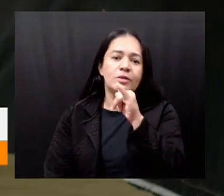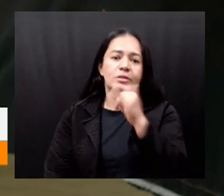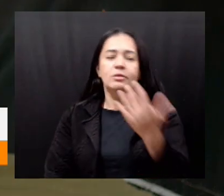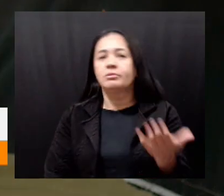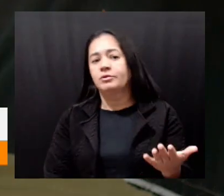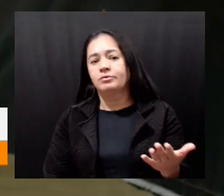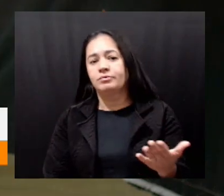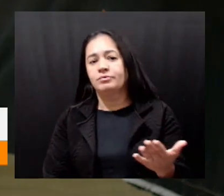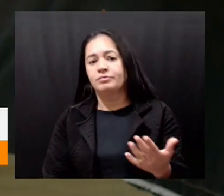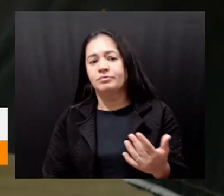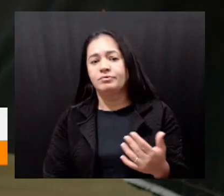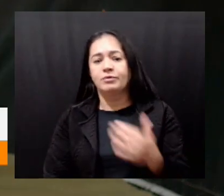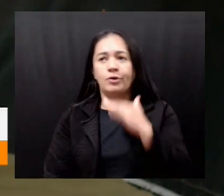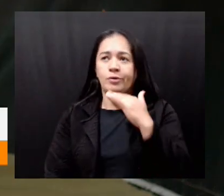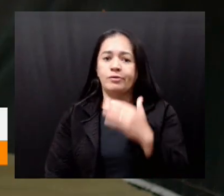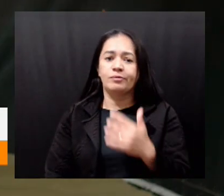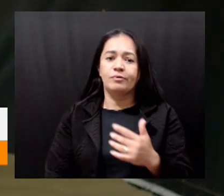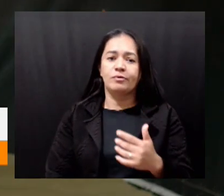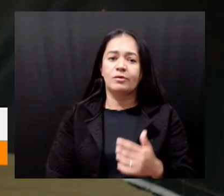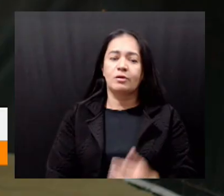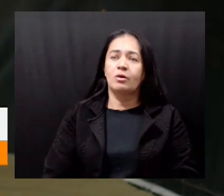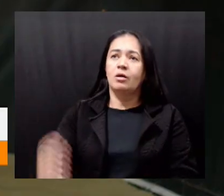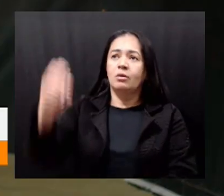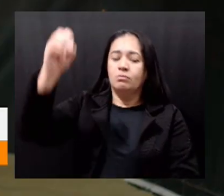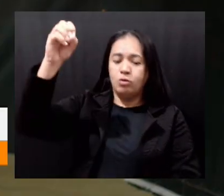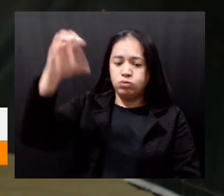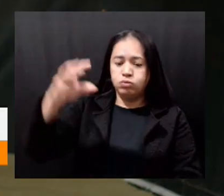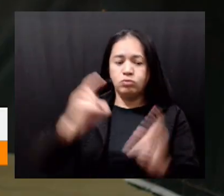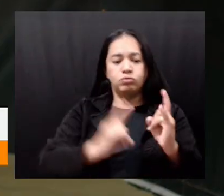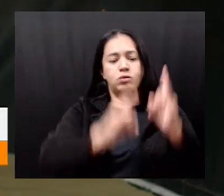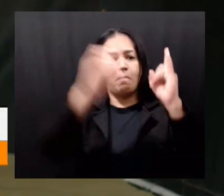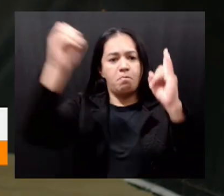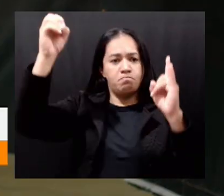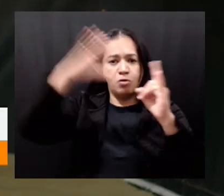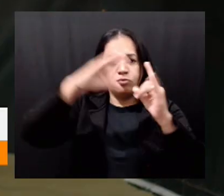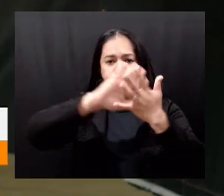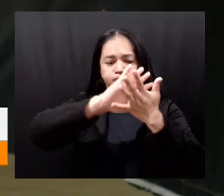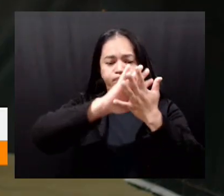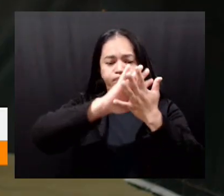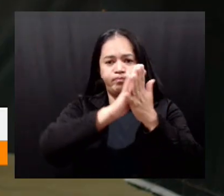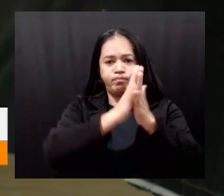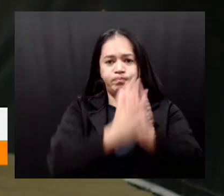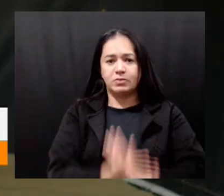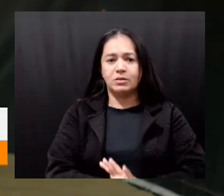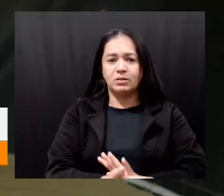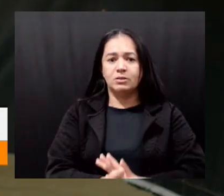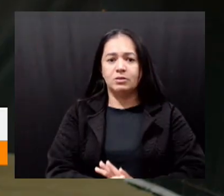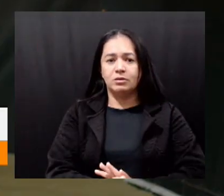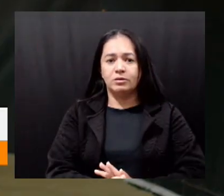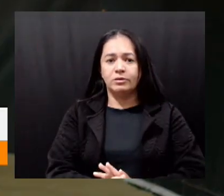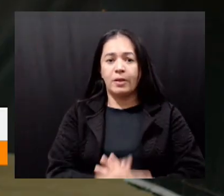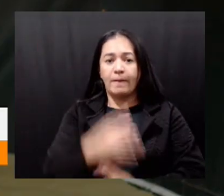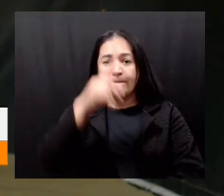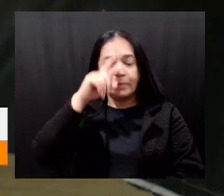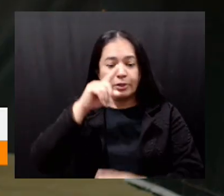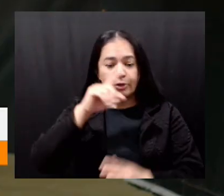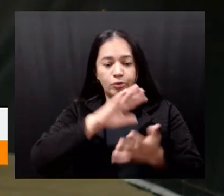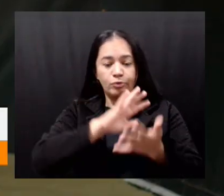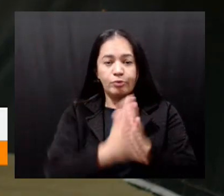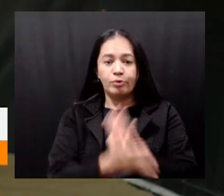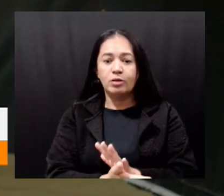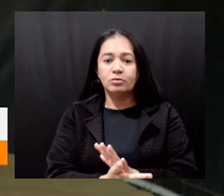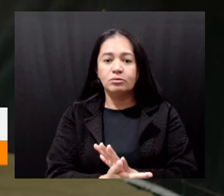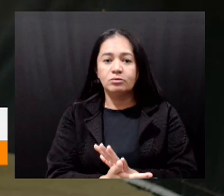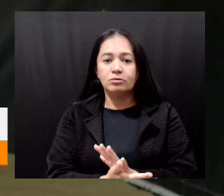vamos lá, a bomba explodiu em um prédio, e aí esse prédio está em ruínas e corre o risco de desabar, e o local